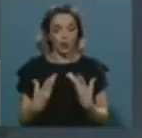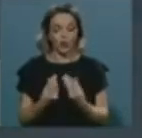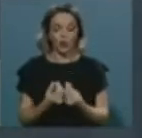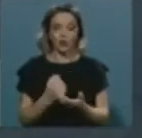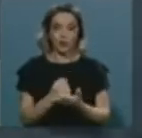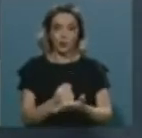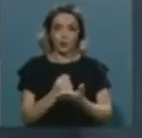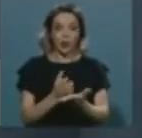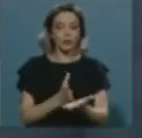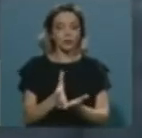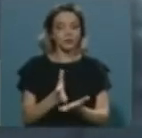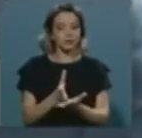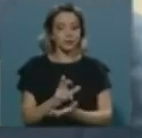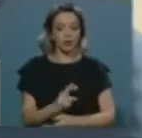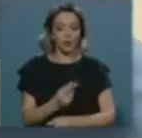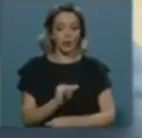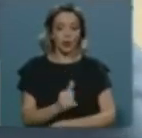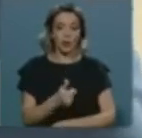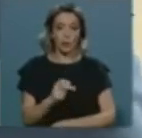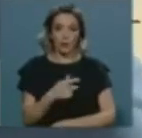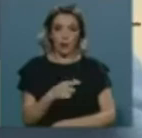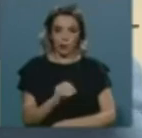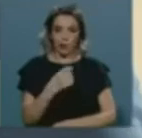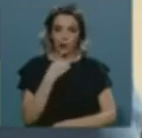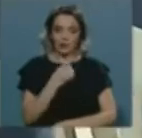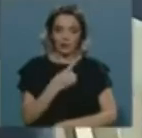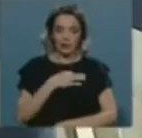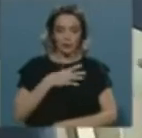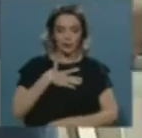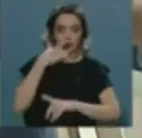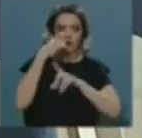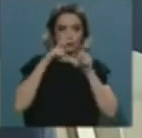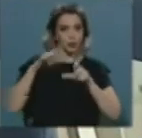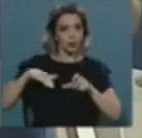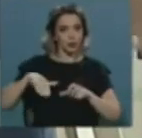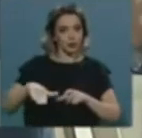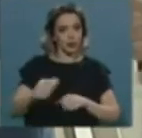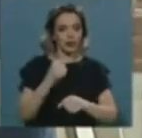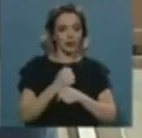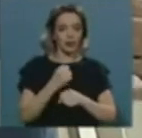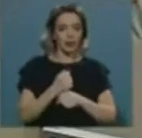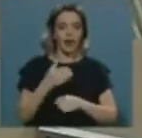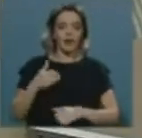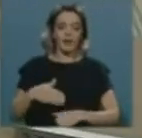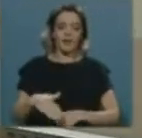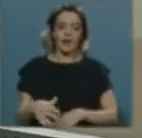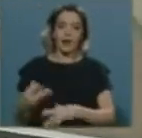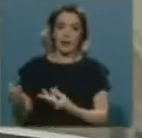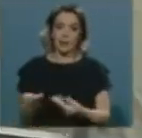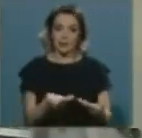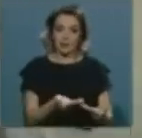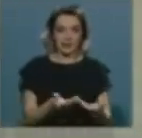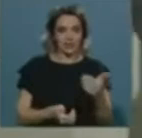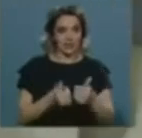apoio permanente, Rui Barreto adiantou ainda que os empresários do Porto Santo, em breve, vão poder apresentar a